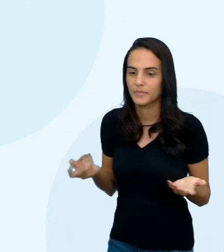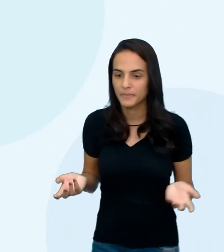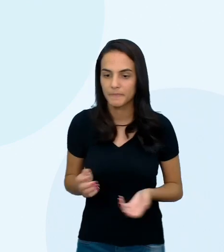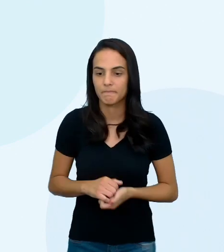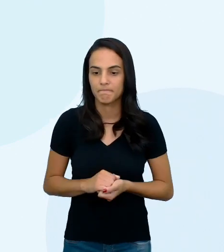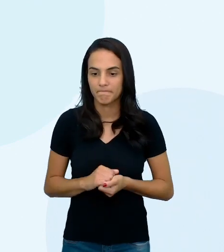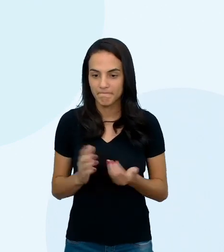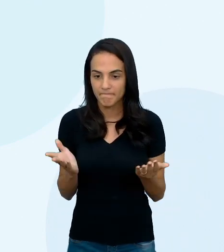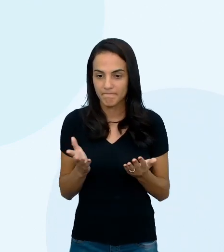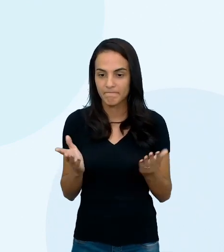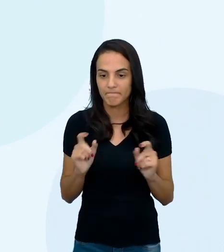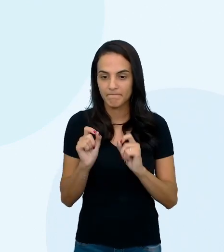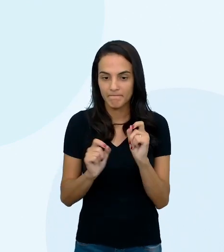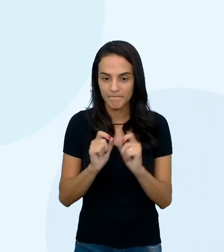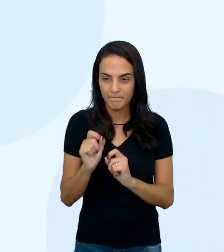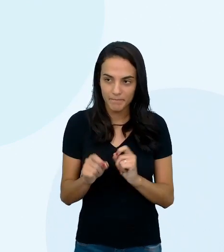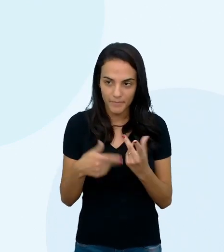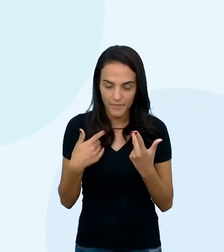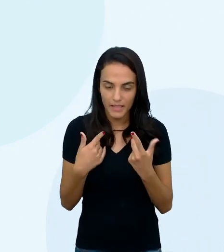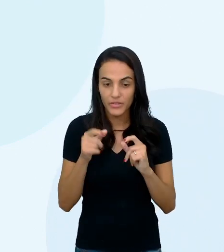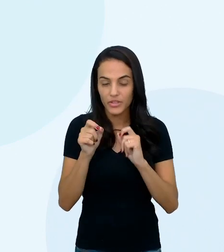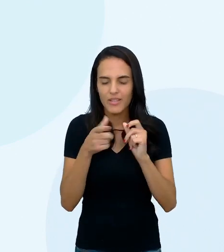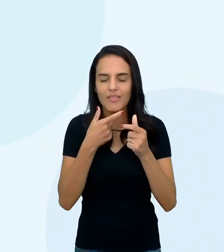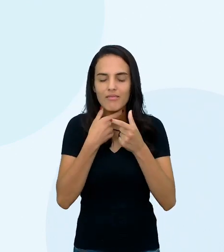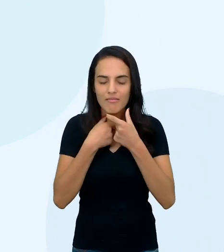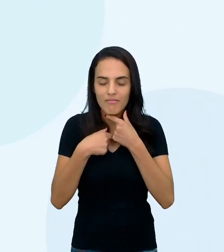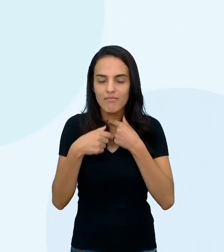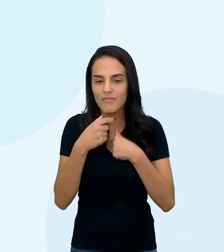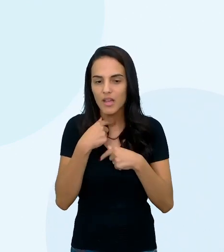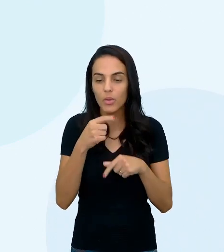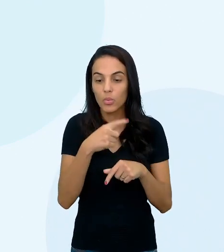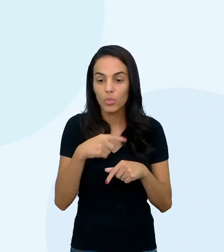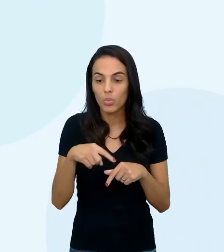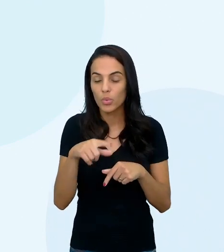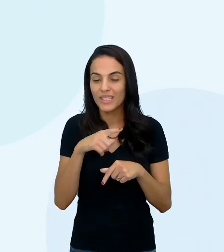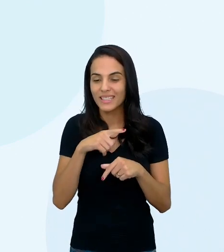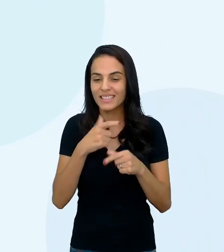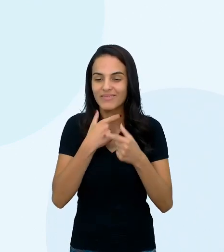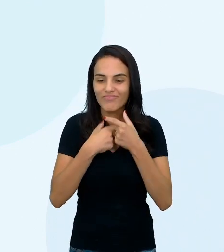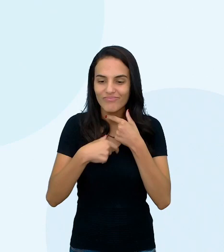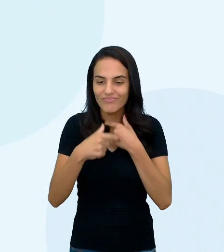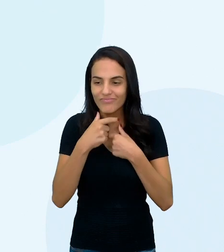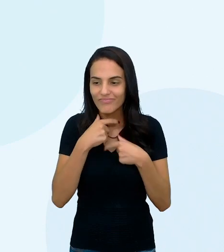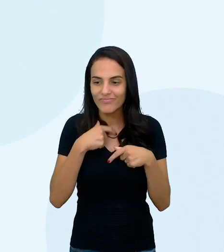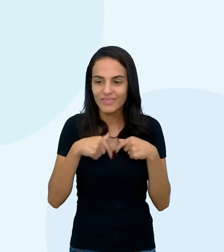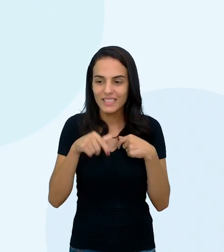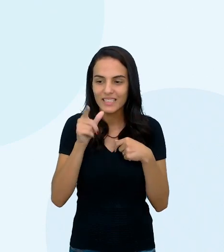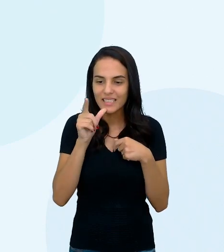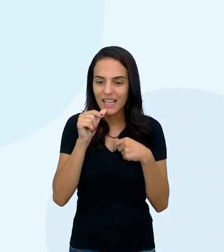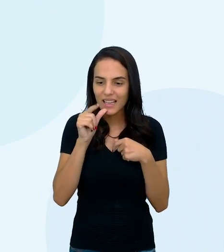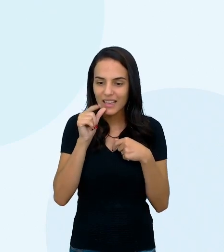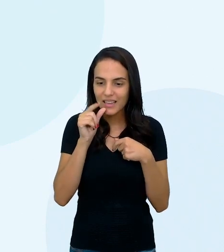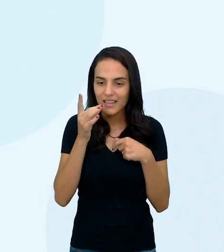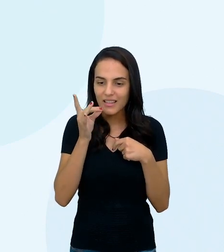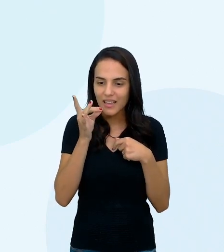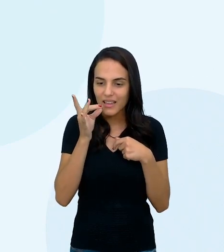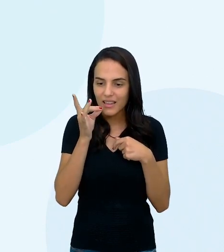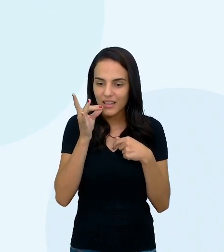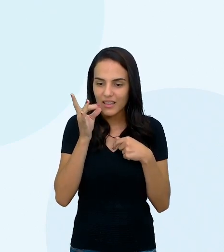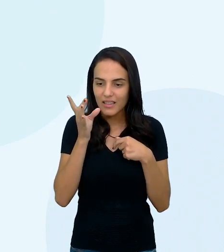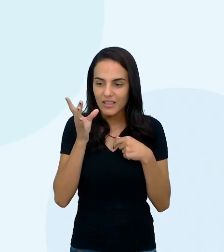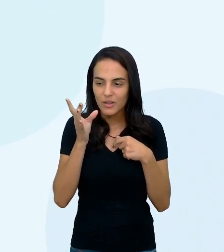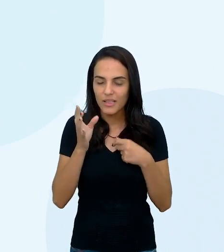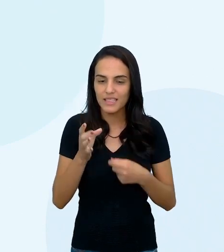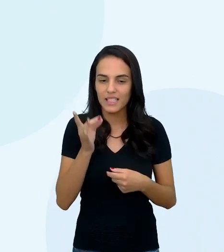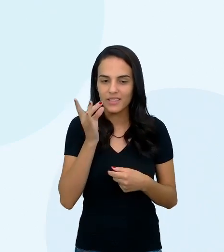com um processo de insalivação. Então, a gente tem ali, olha, glândulas salivares, que, olha, se vocês voltarem aqui